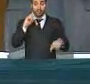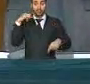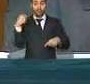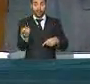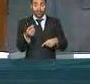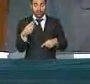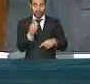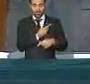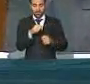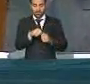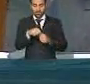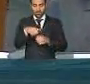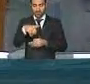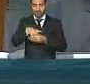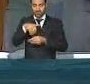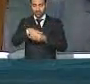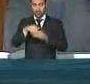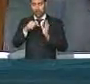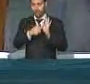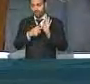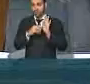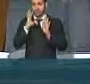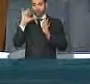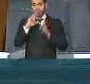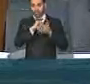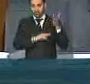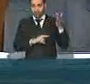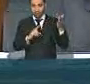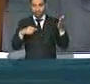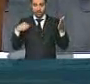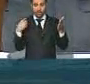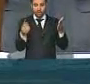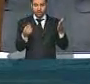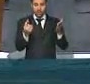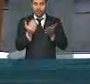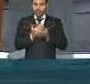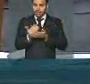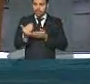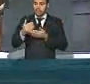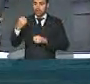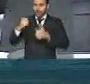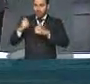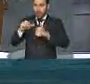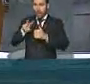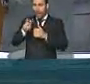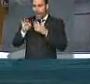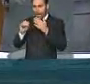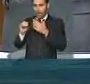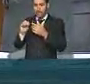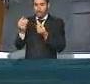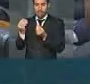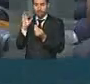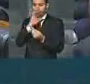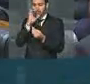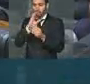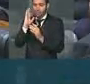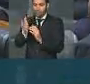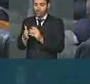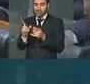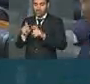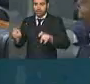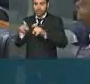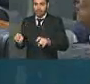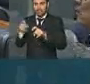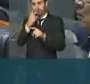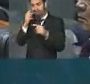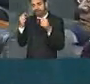simbolicamente a resolução e passaríamos a apreciação dos vetos eletronicamente eu acho